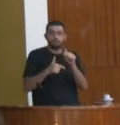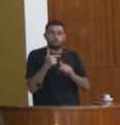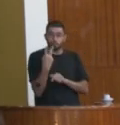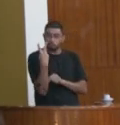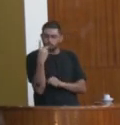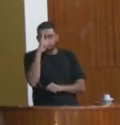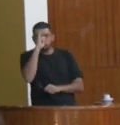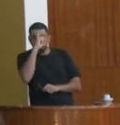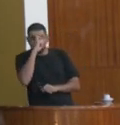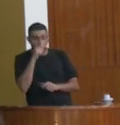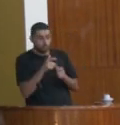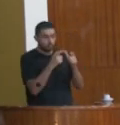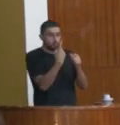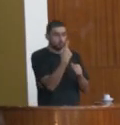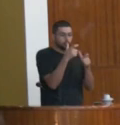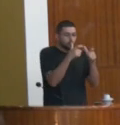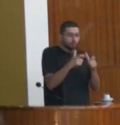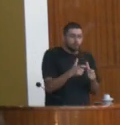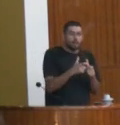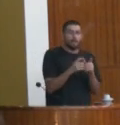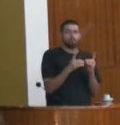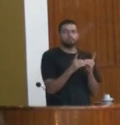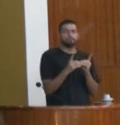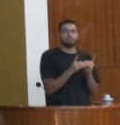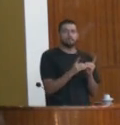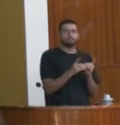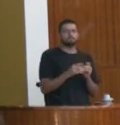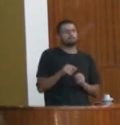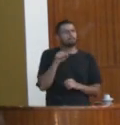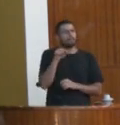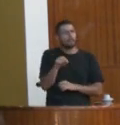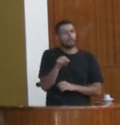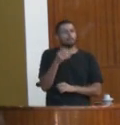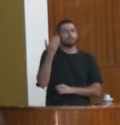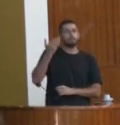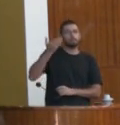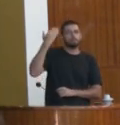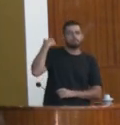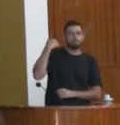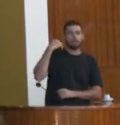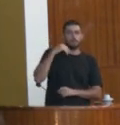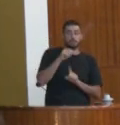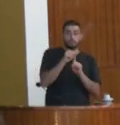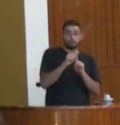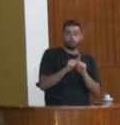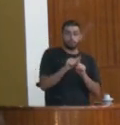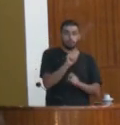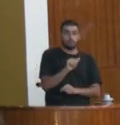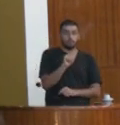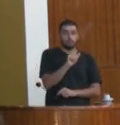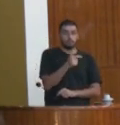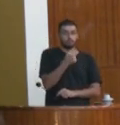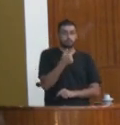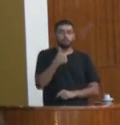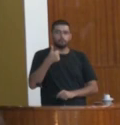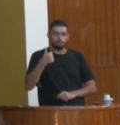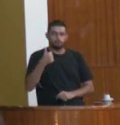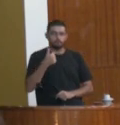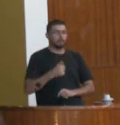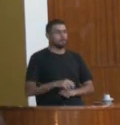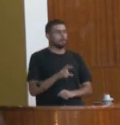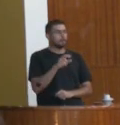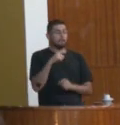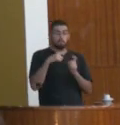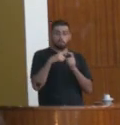consultório. Essa matéria foi em 8 de 2021. O médico Ricardo Aiello Guerra,